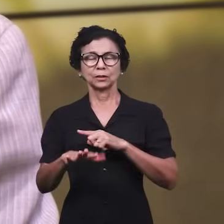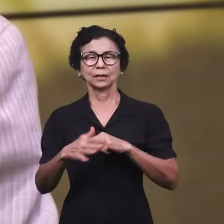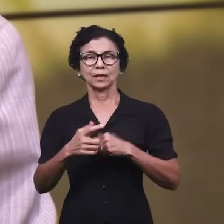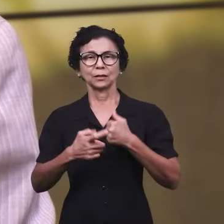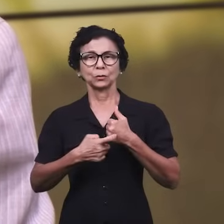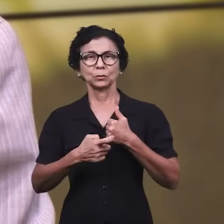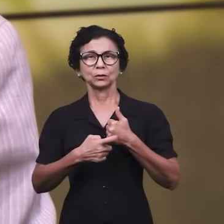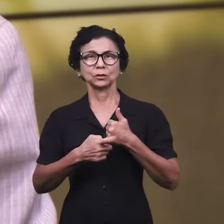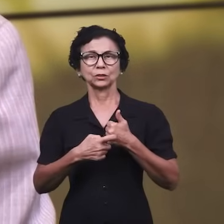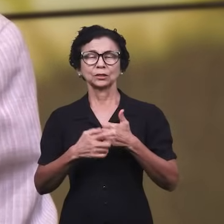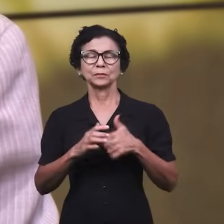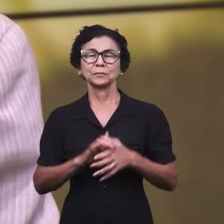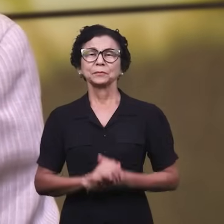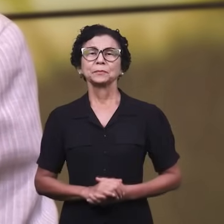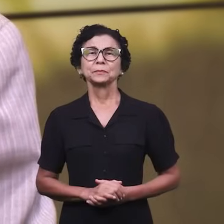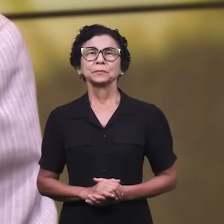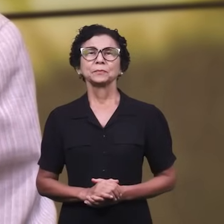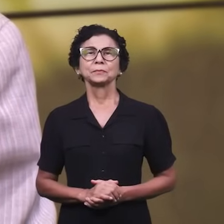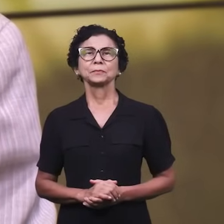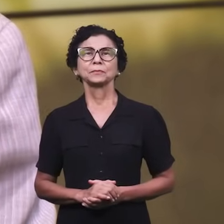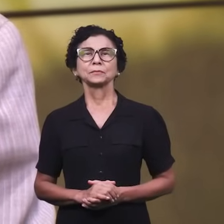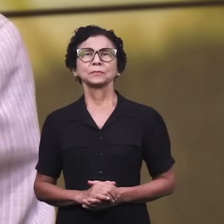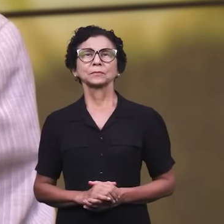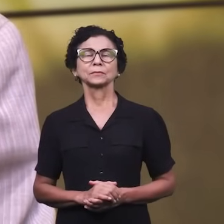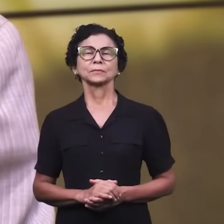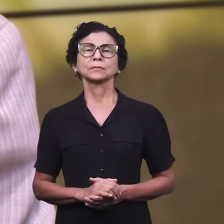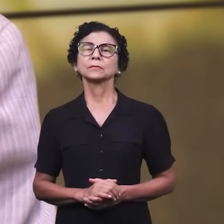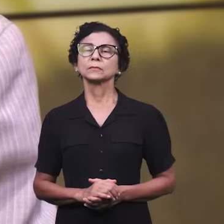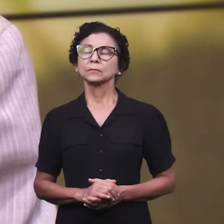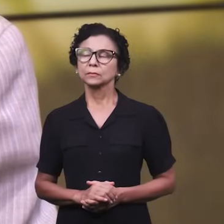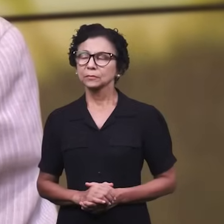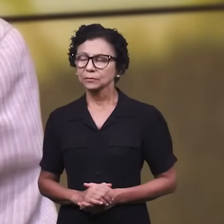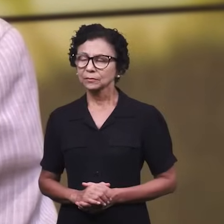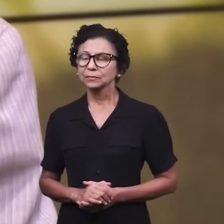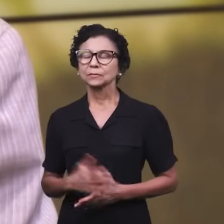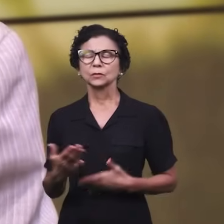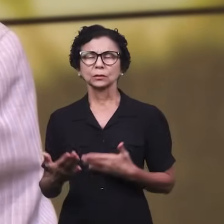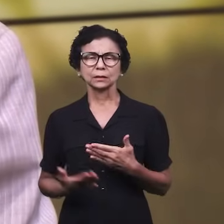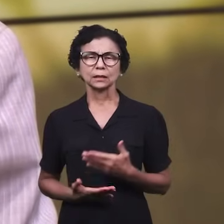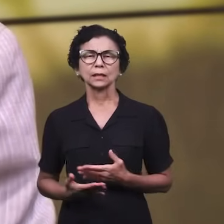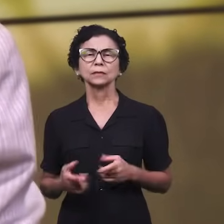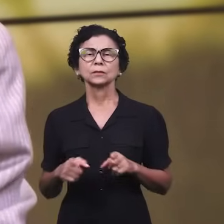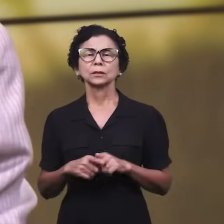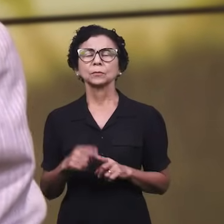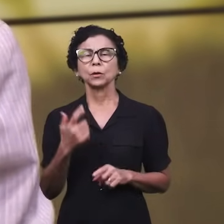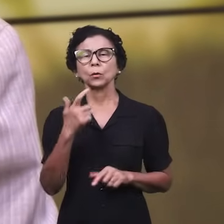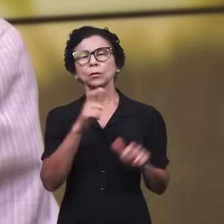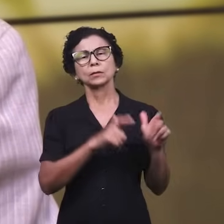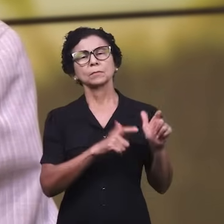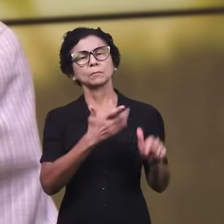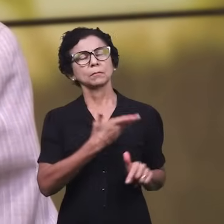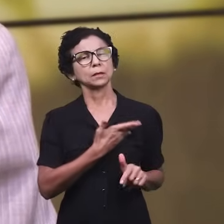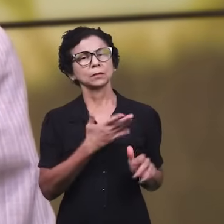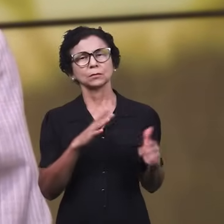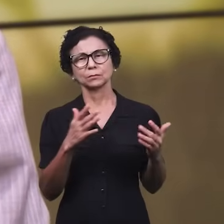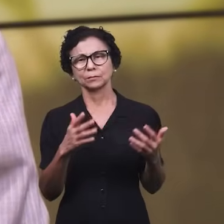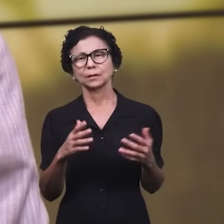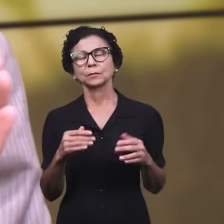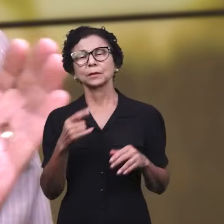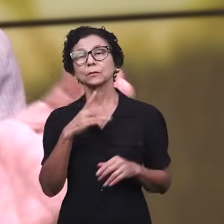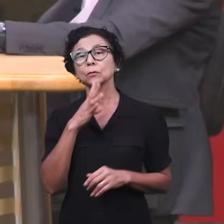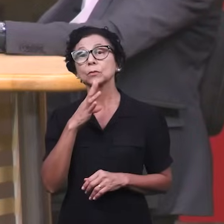que você puder e até dos irmãos da igreja e até aqueles que não são da igreja para que possam tomar contato com essa